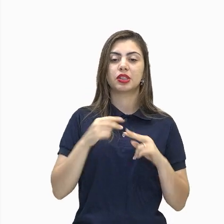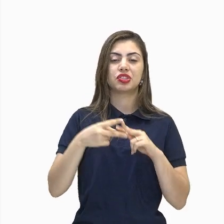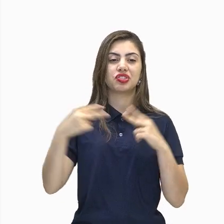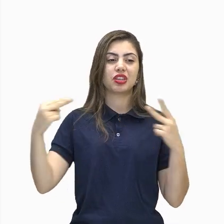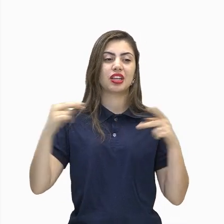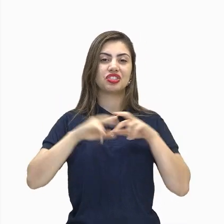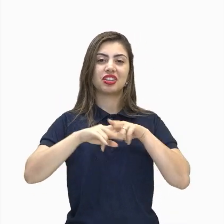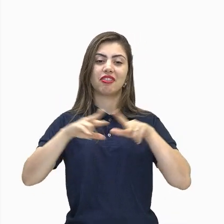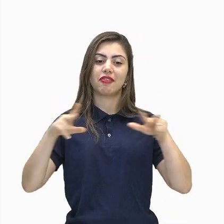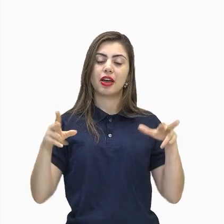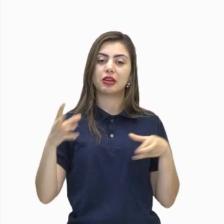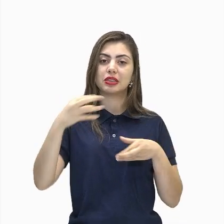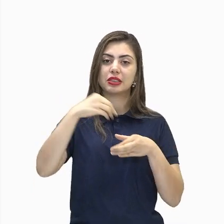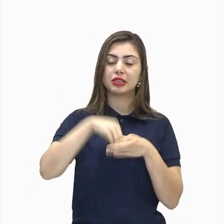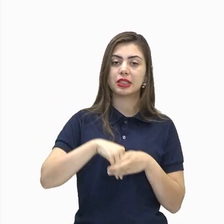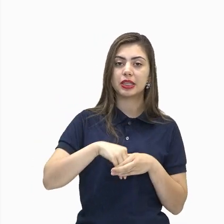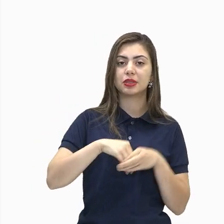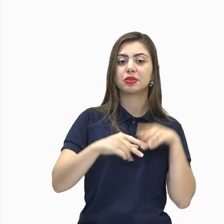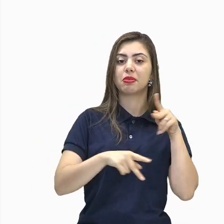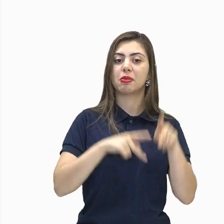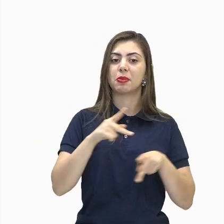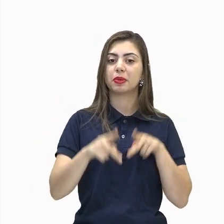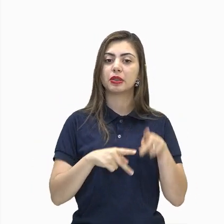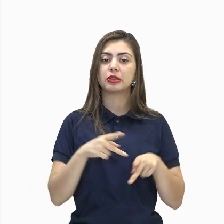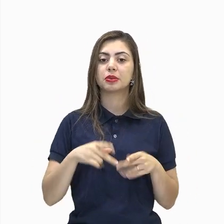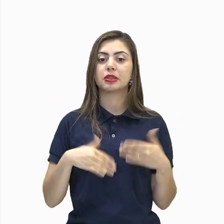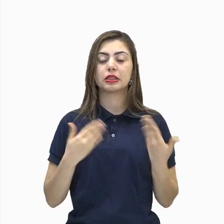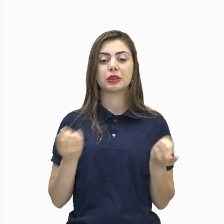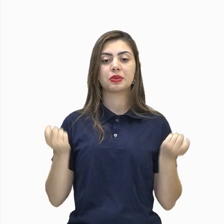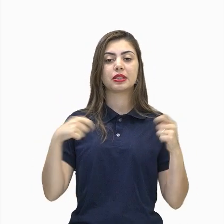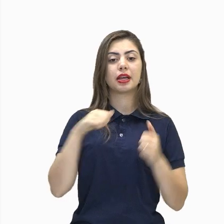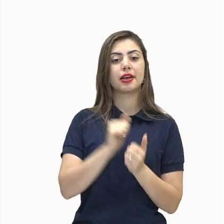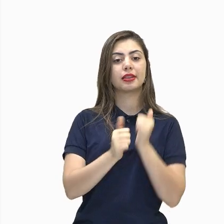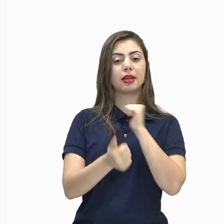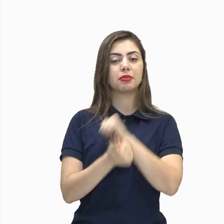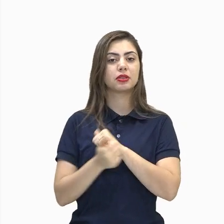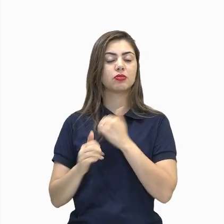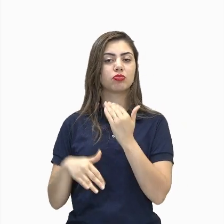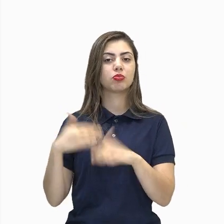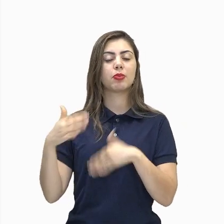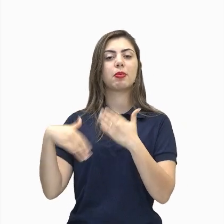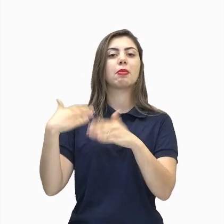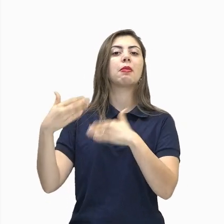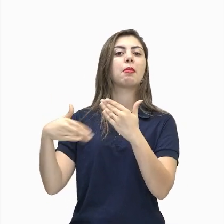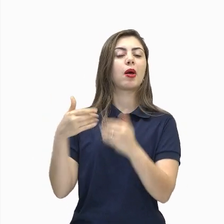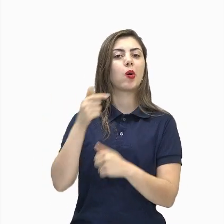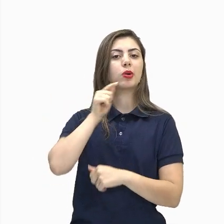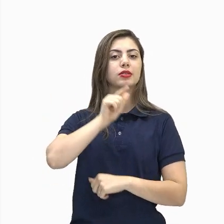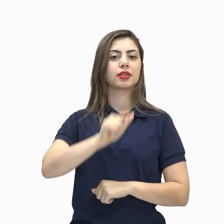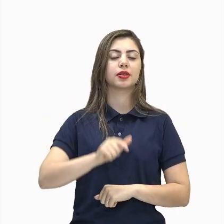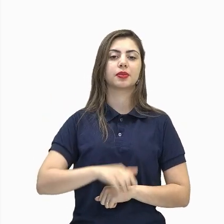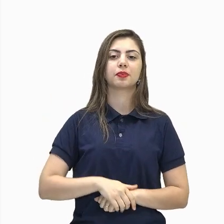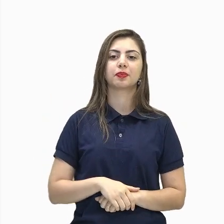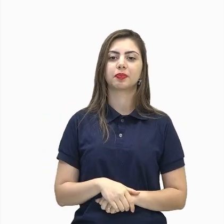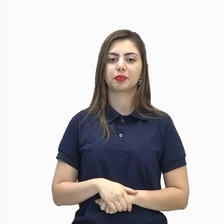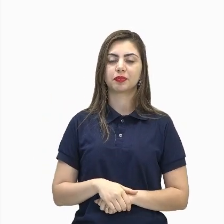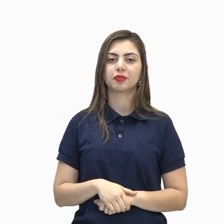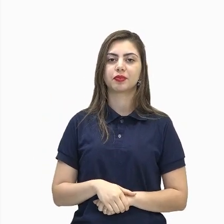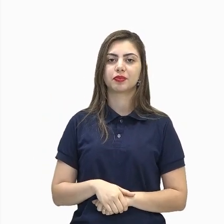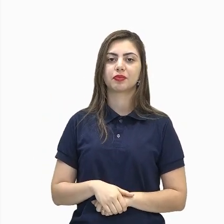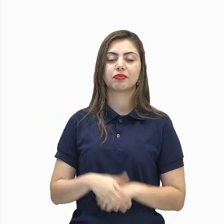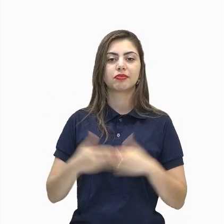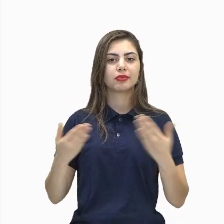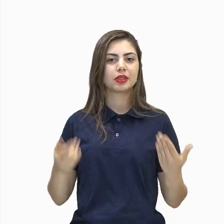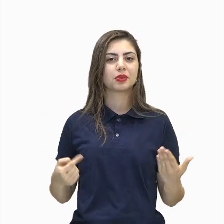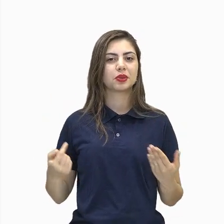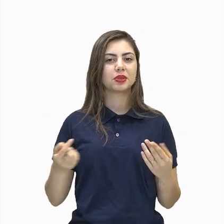genética dentro de uma população e torna possível a adaptação e evolução das espécies, onde a gente vê o